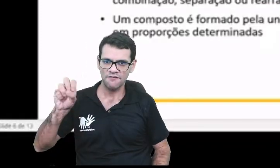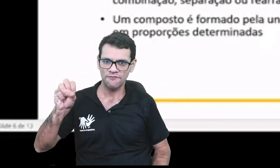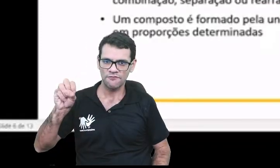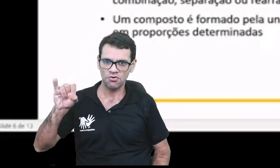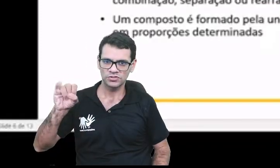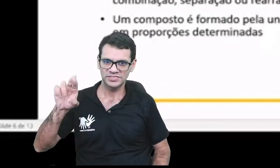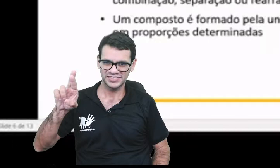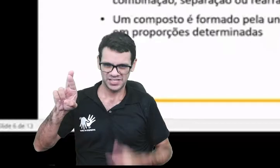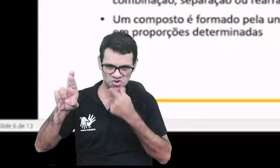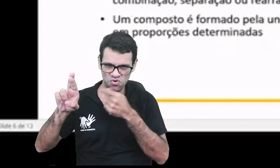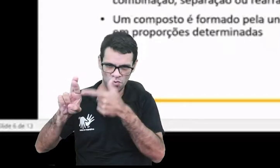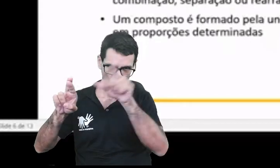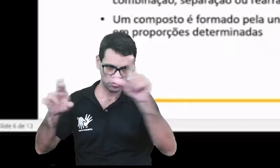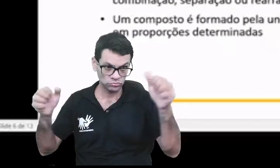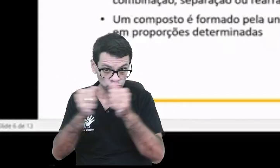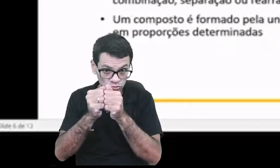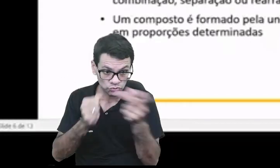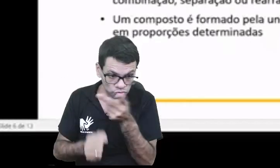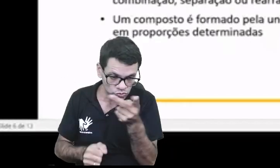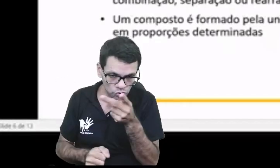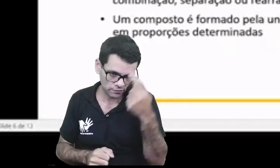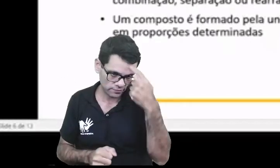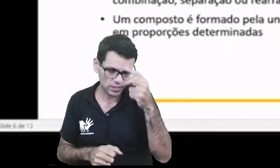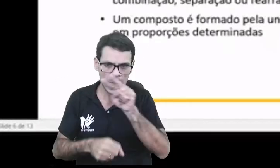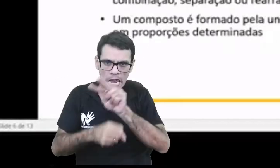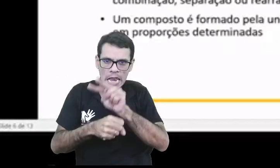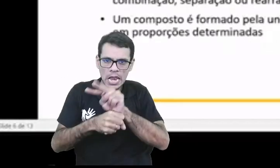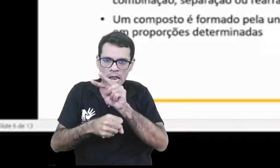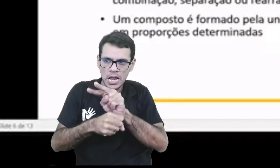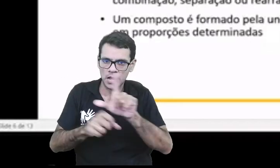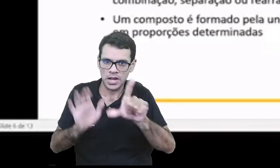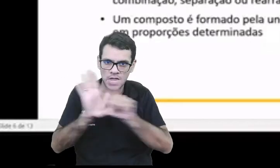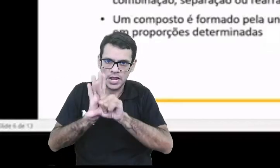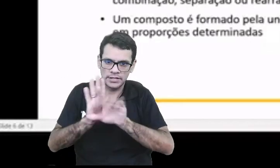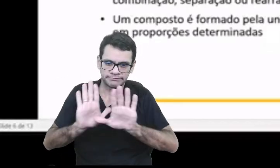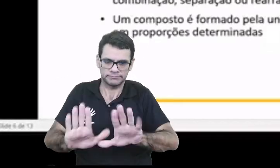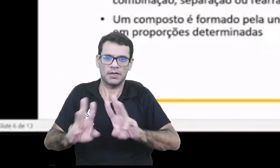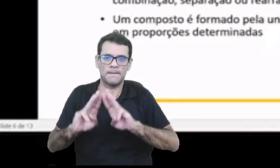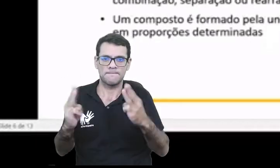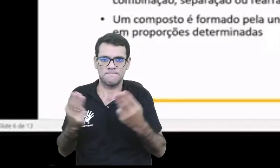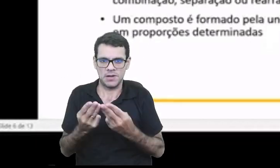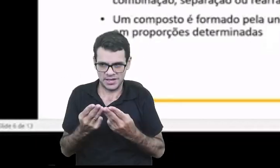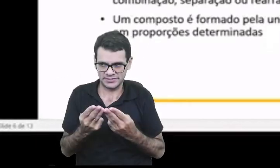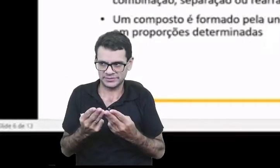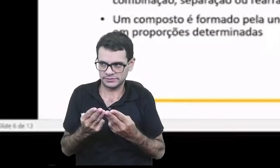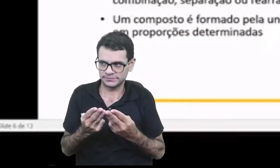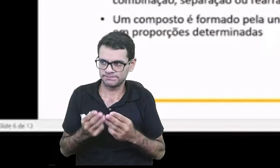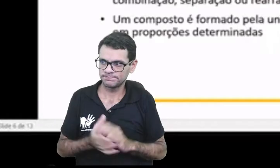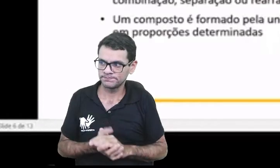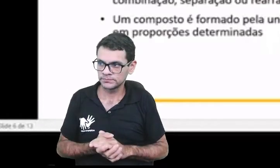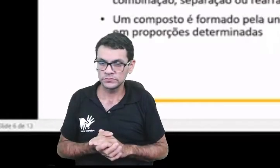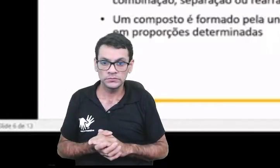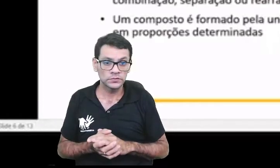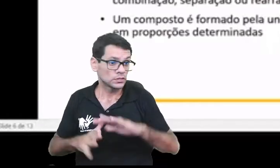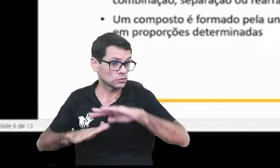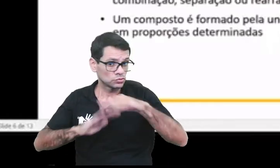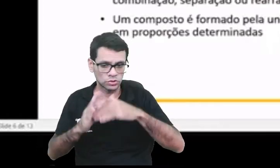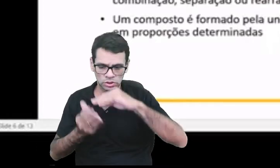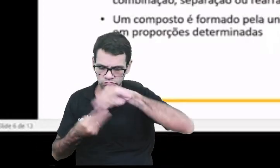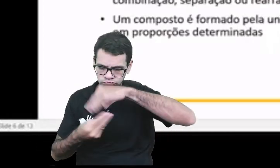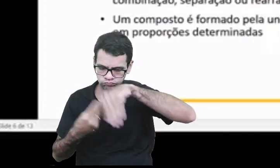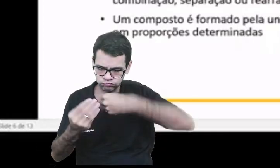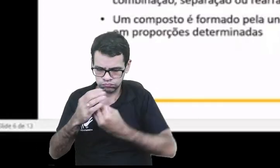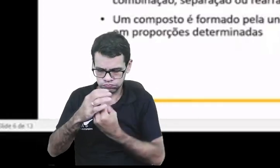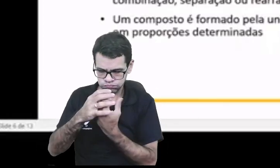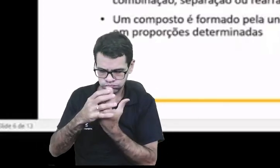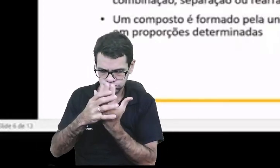para a química, isso foi muito bom, que é a lei da conservação das massas, né? Então, toda reação química se começa com